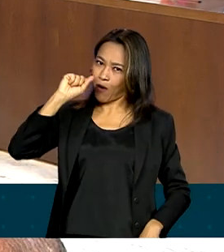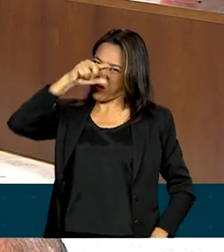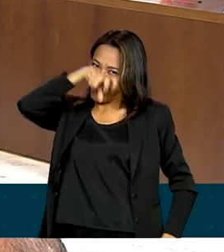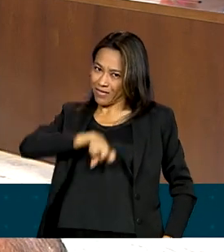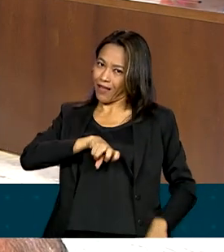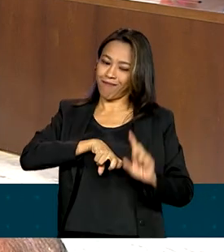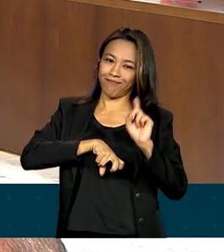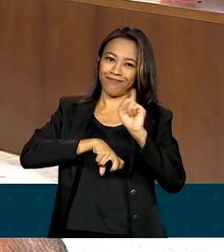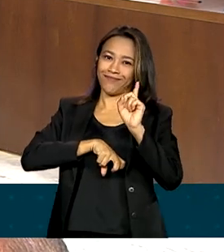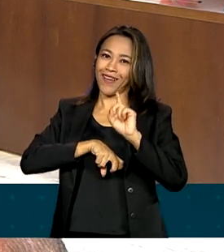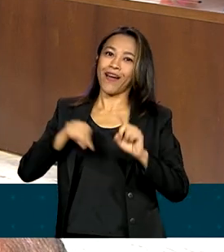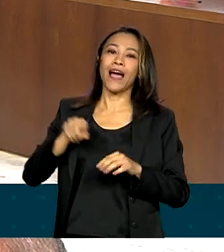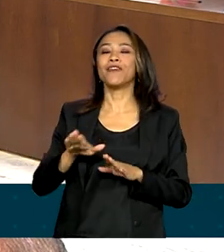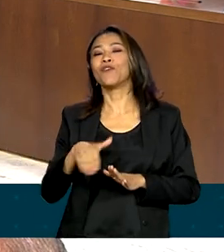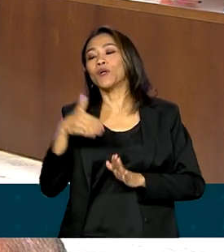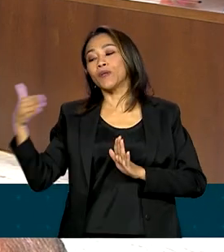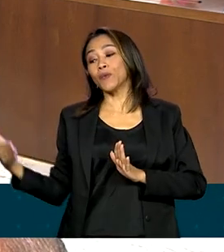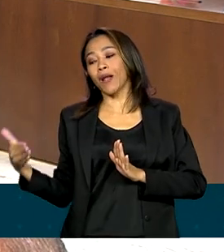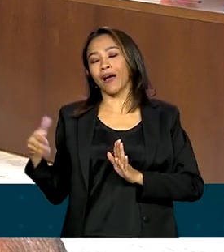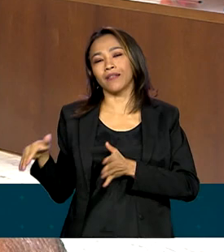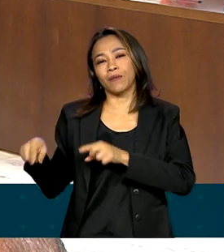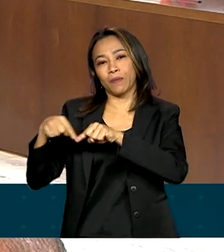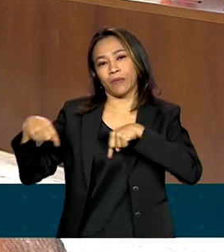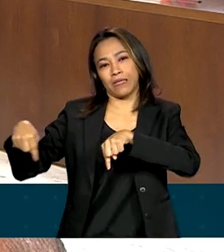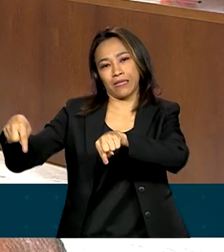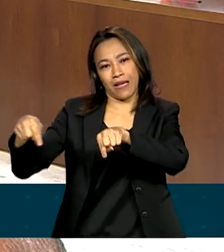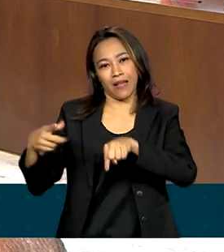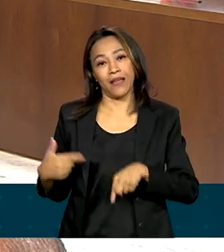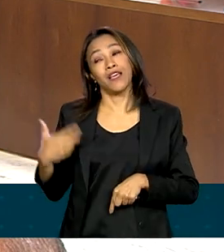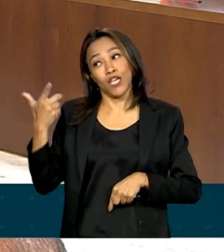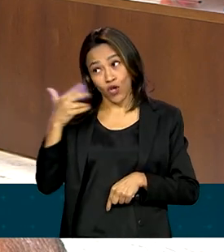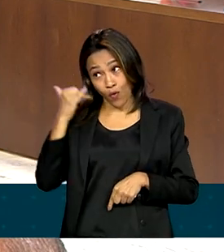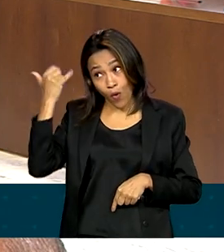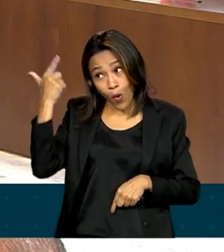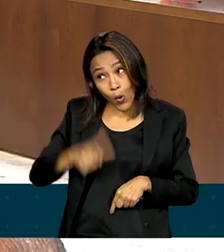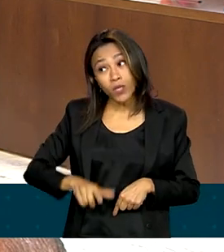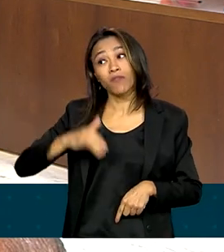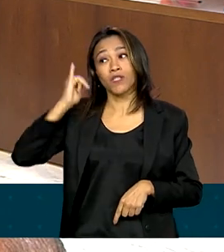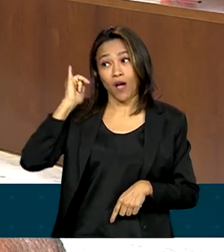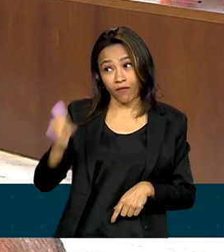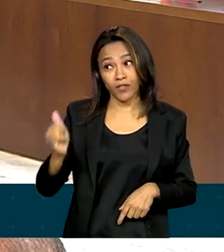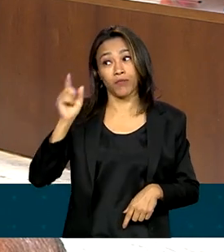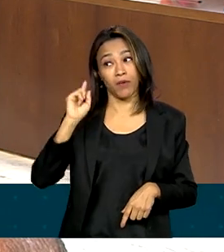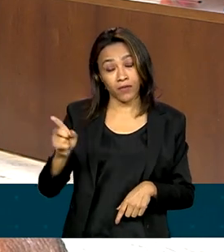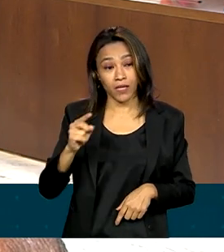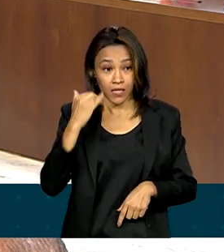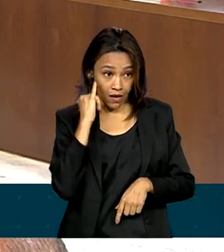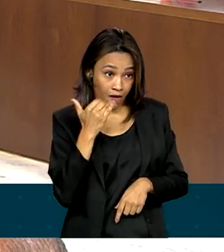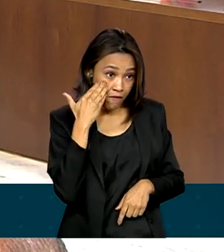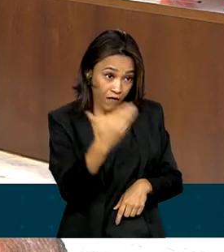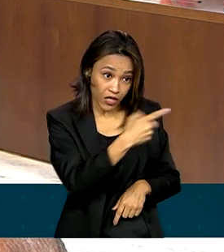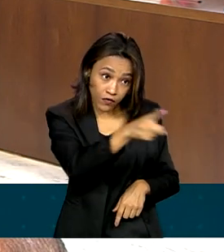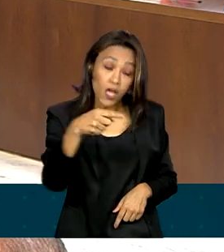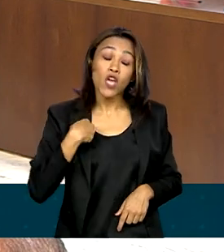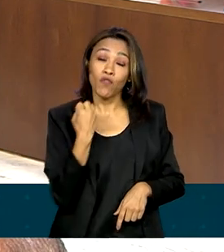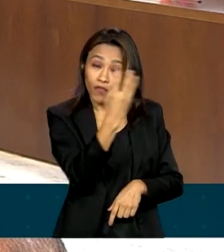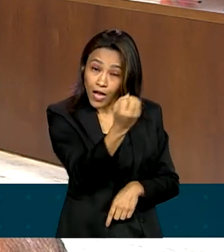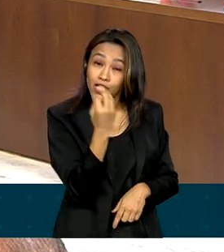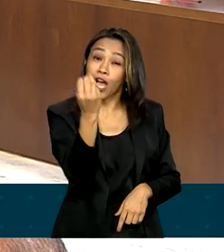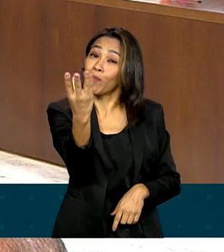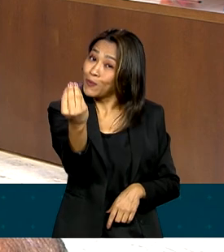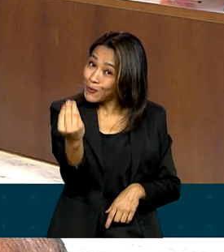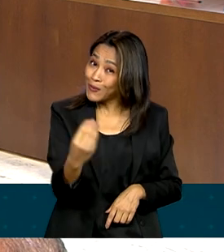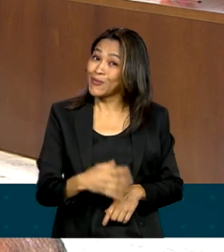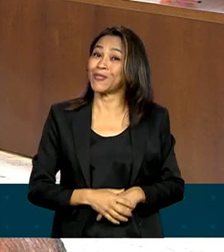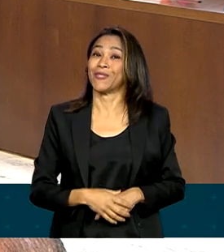foi despachado numa sala vizinha da sala do presidente, e eu volto a repetir na frente de todos os governadores, eu vou viajar muito, e